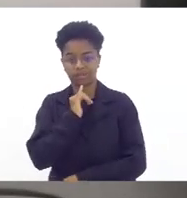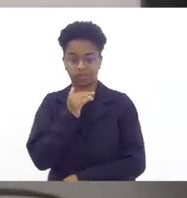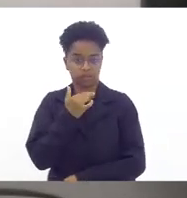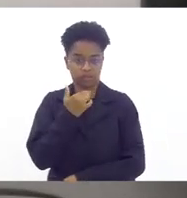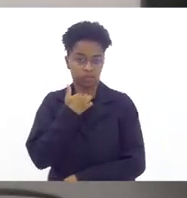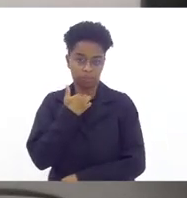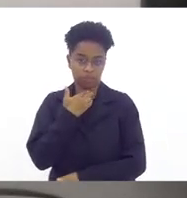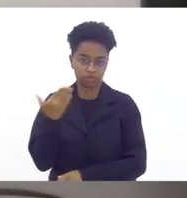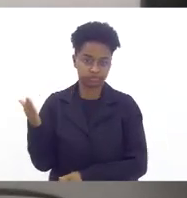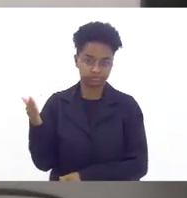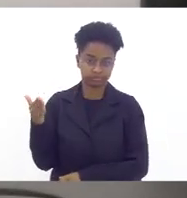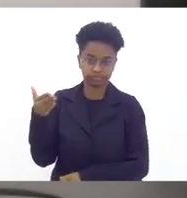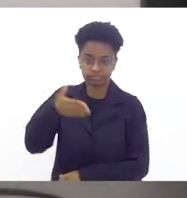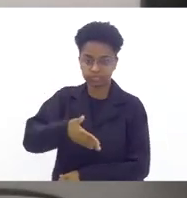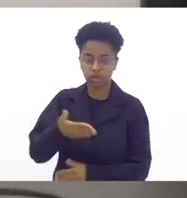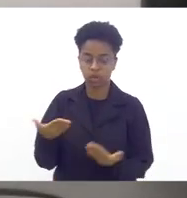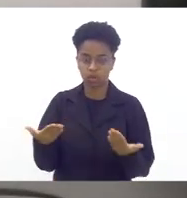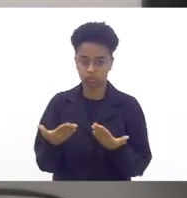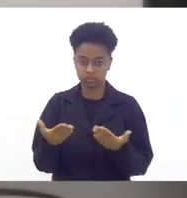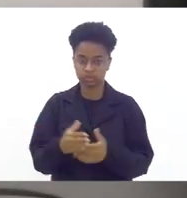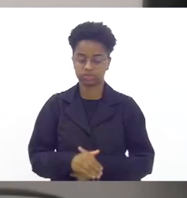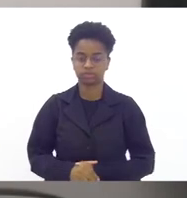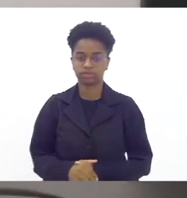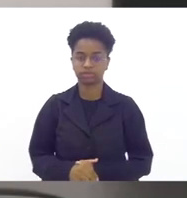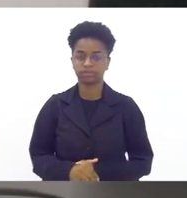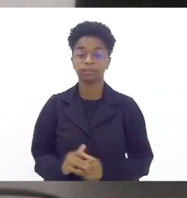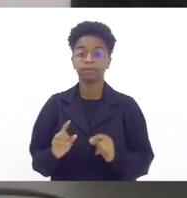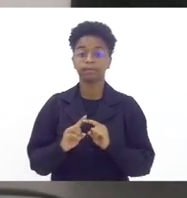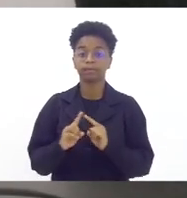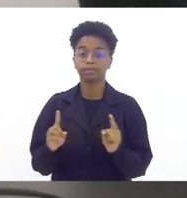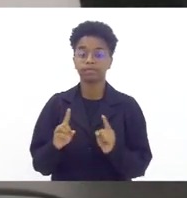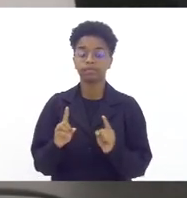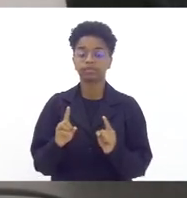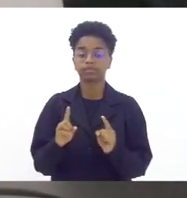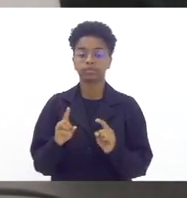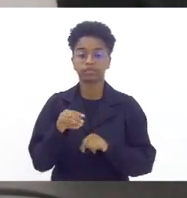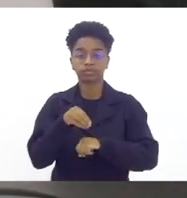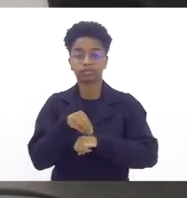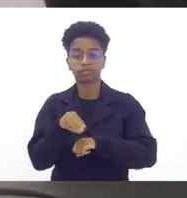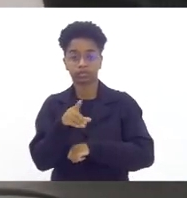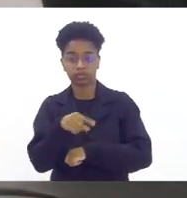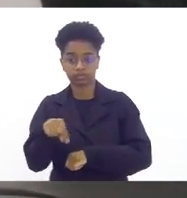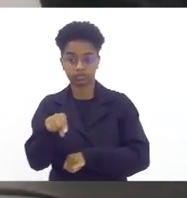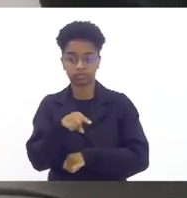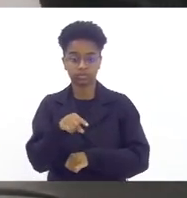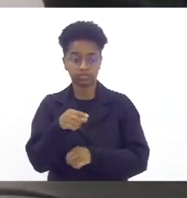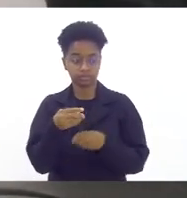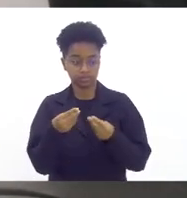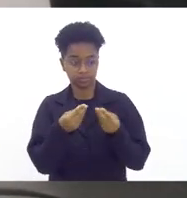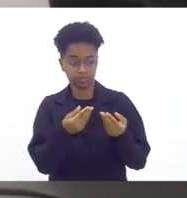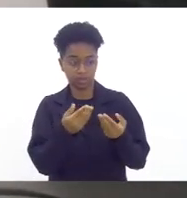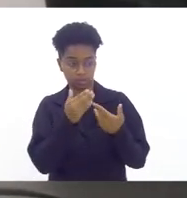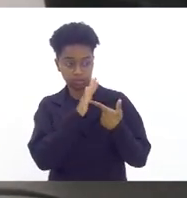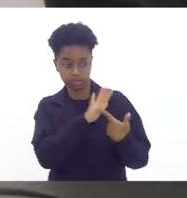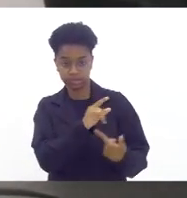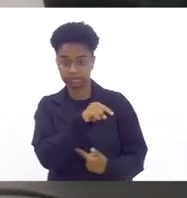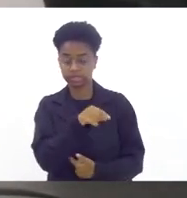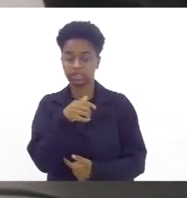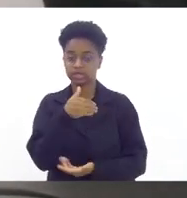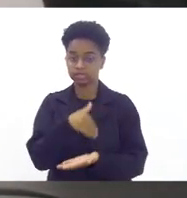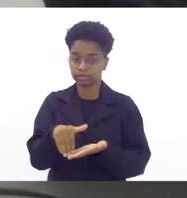estar presente, de colocar para a secretária, como o deputado colocou,